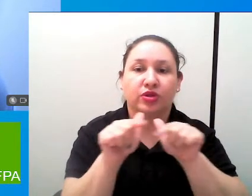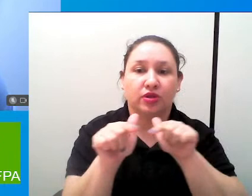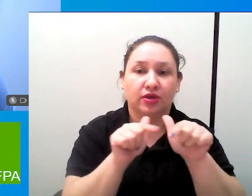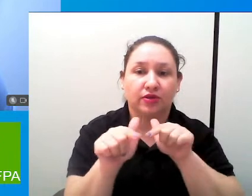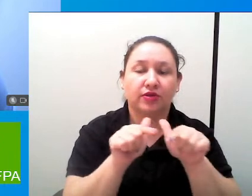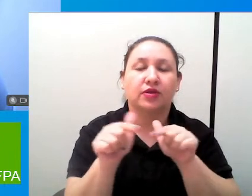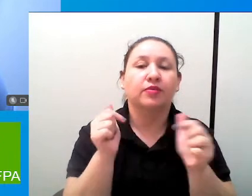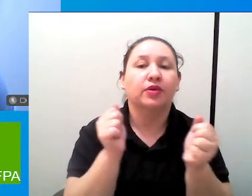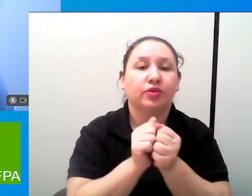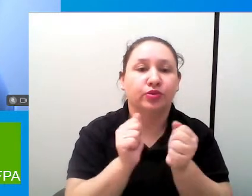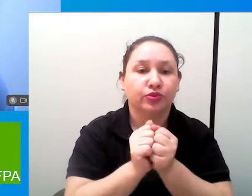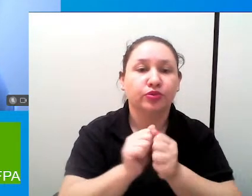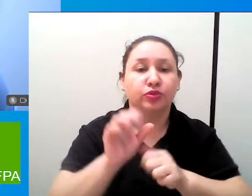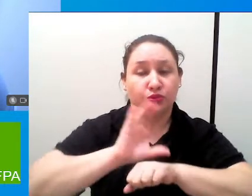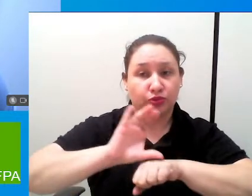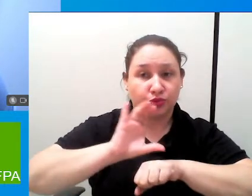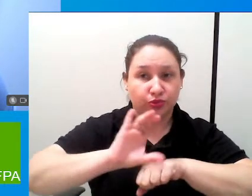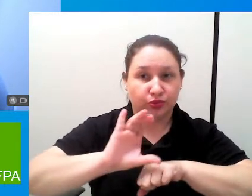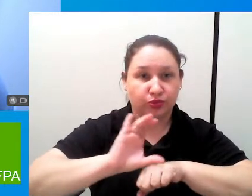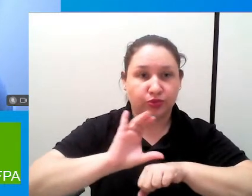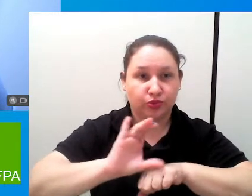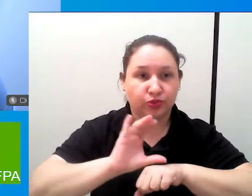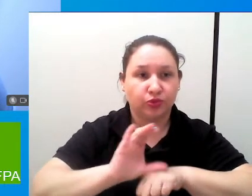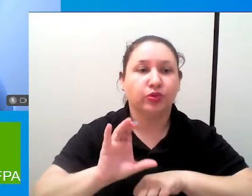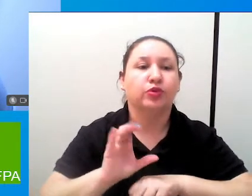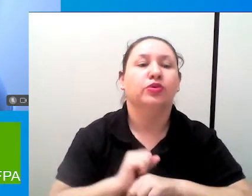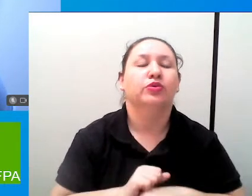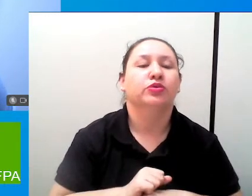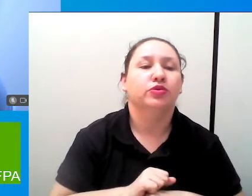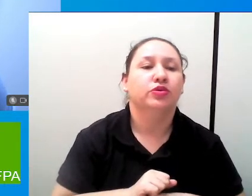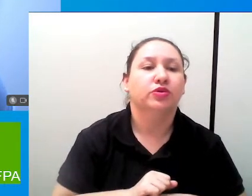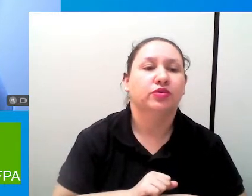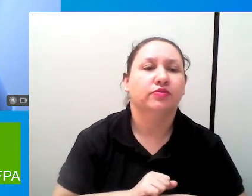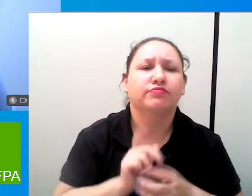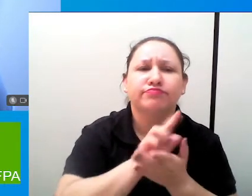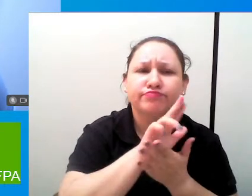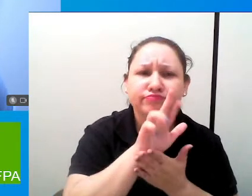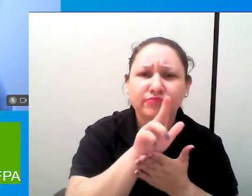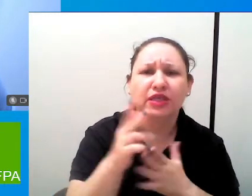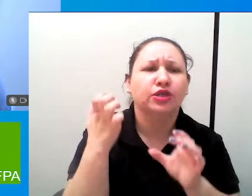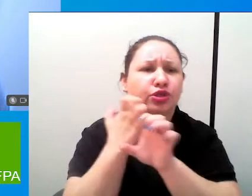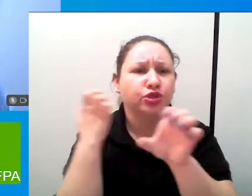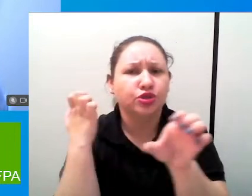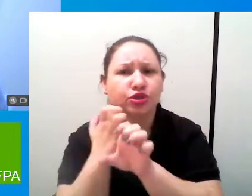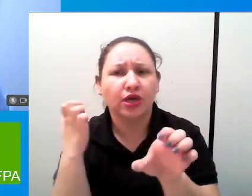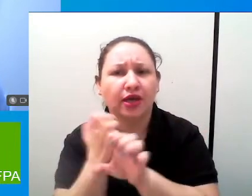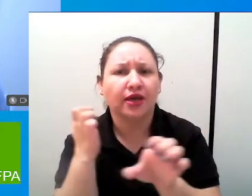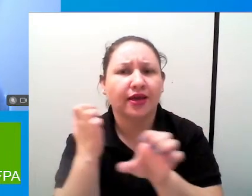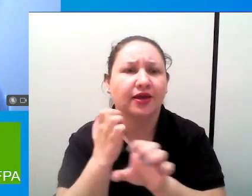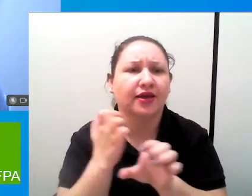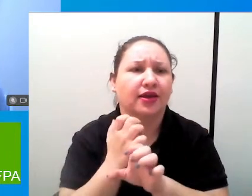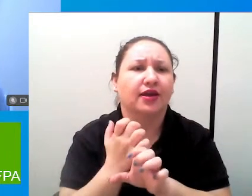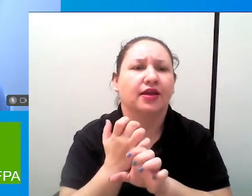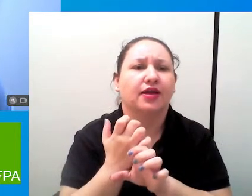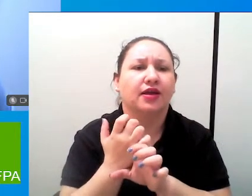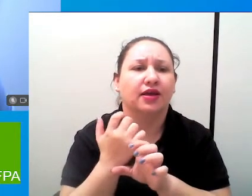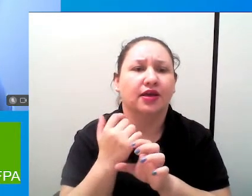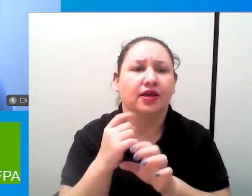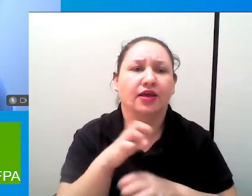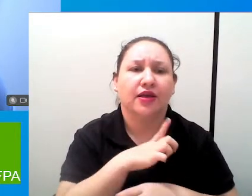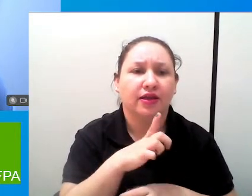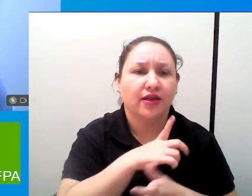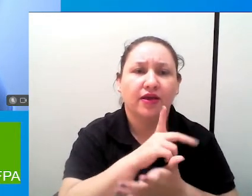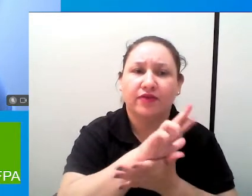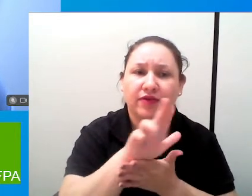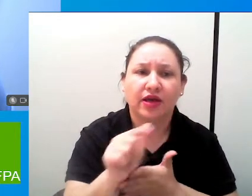Campus Breves. Aqui, ó, na disciplina química orgânica no Campus Castanhal, do curso de engenharia de alimentos que eu acabei de citar.